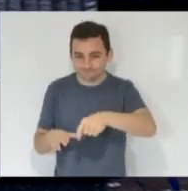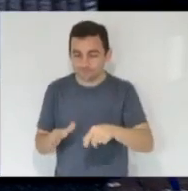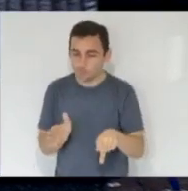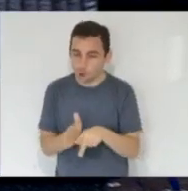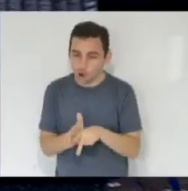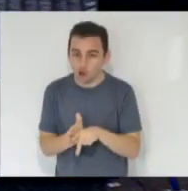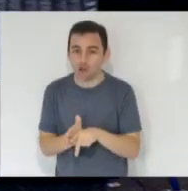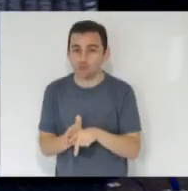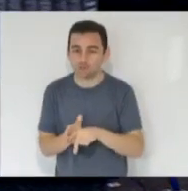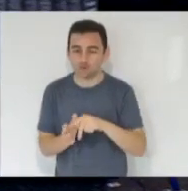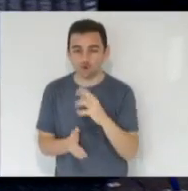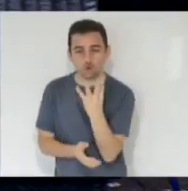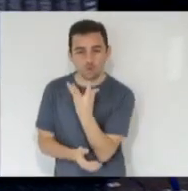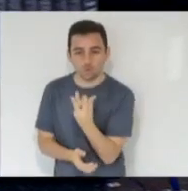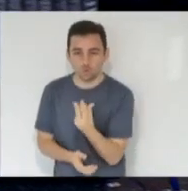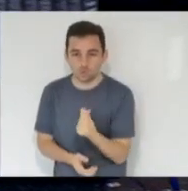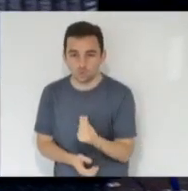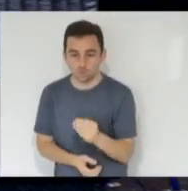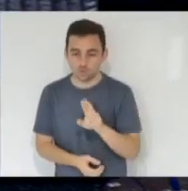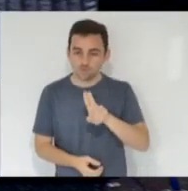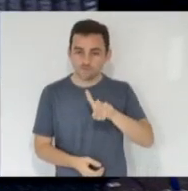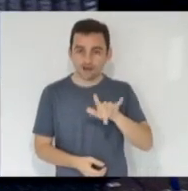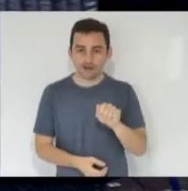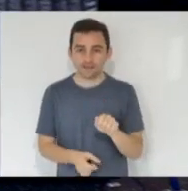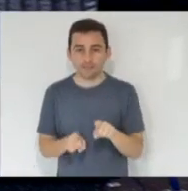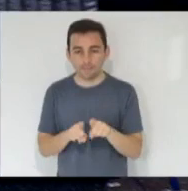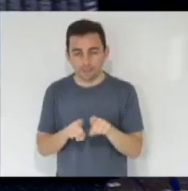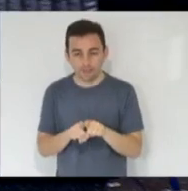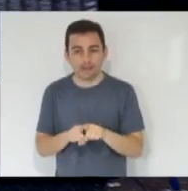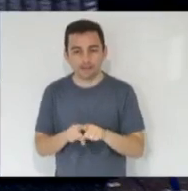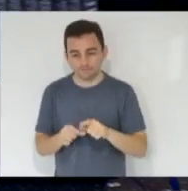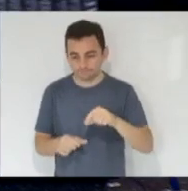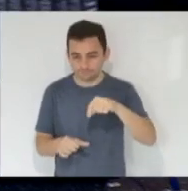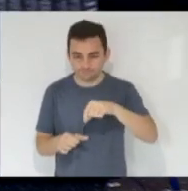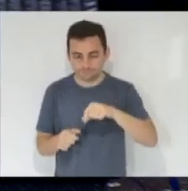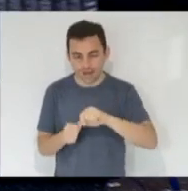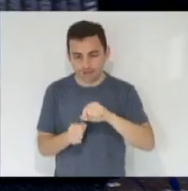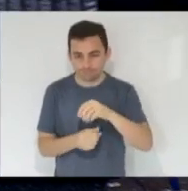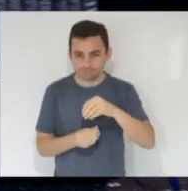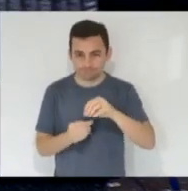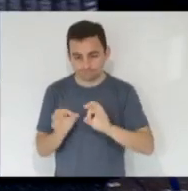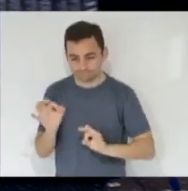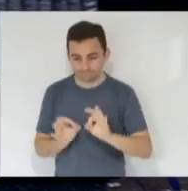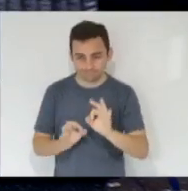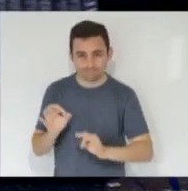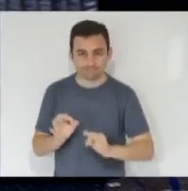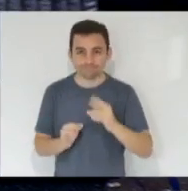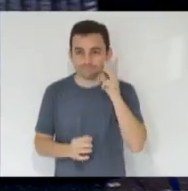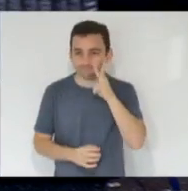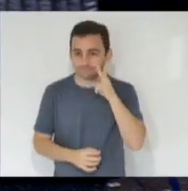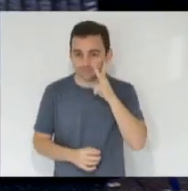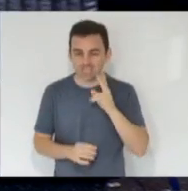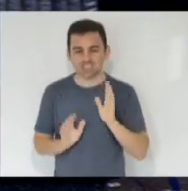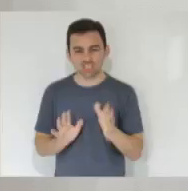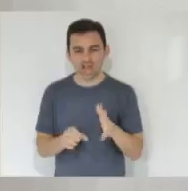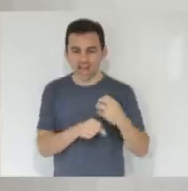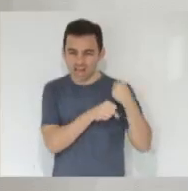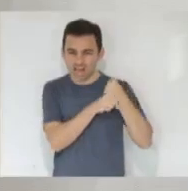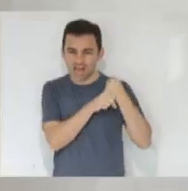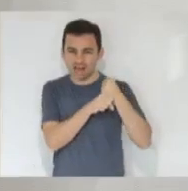com a fabricação do vinho. E nestes mais de 100 anos de atividade, nestes mais de 100